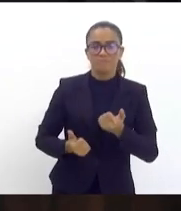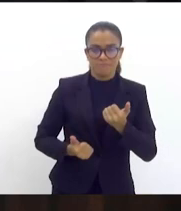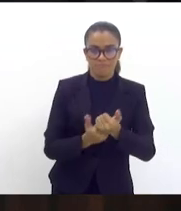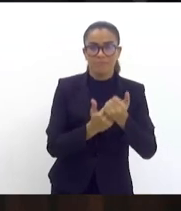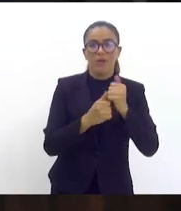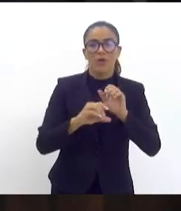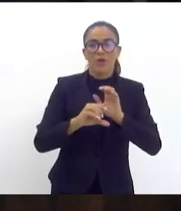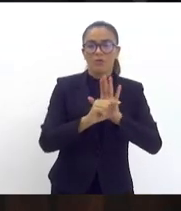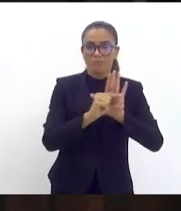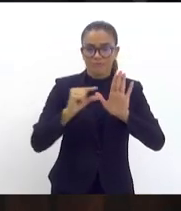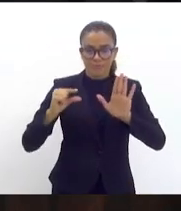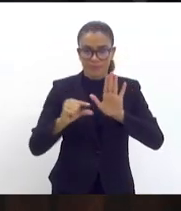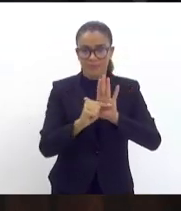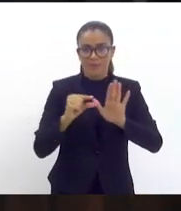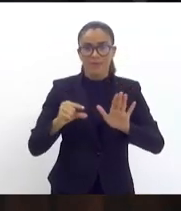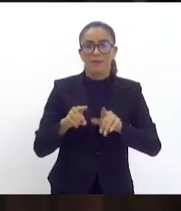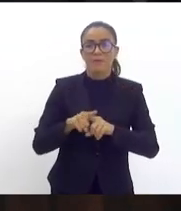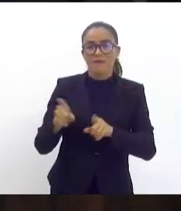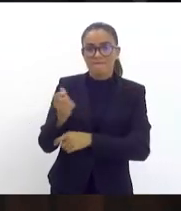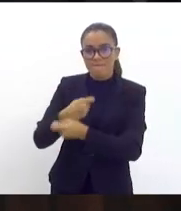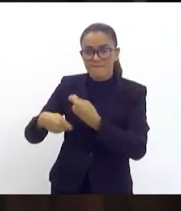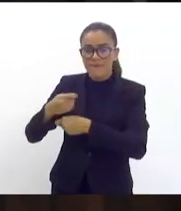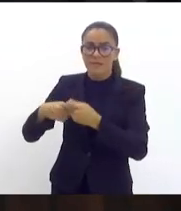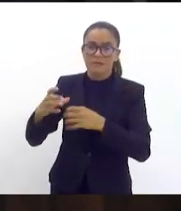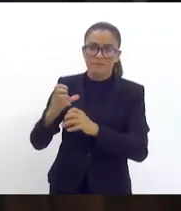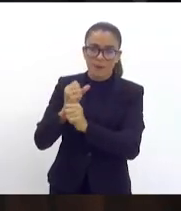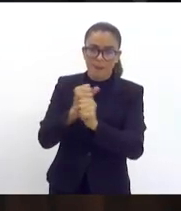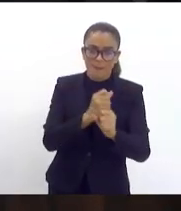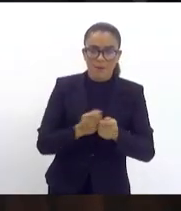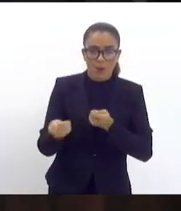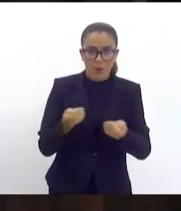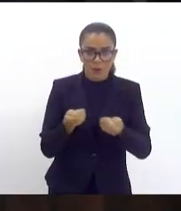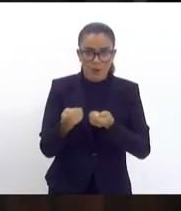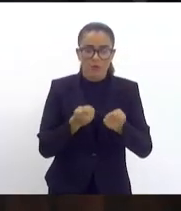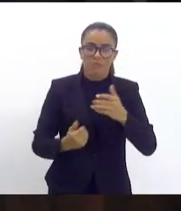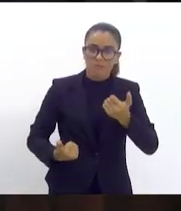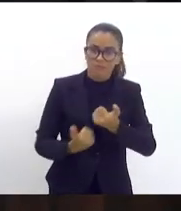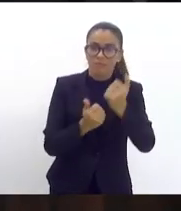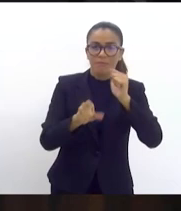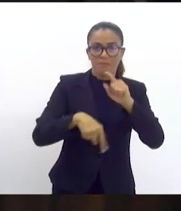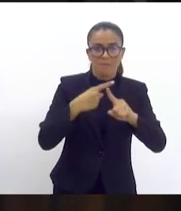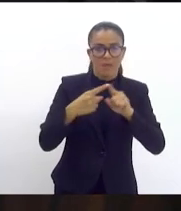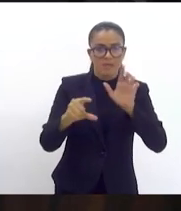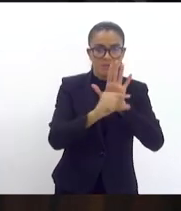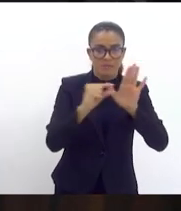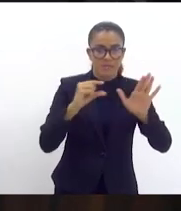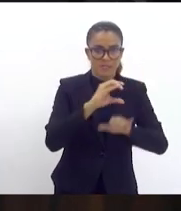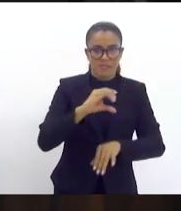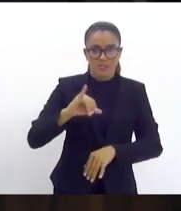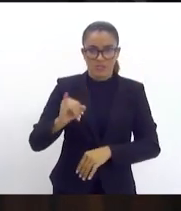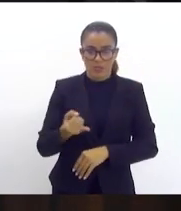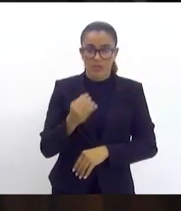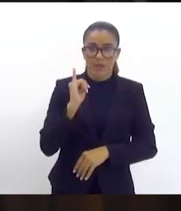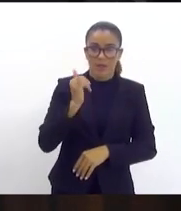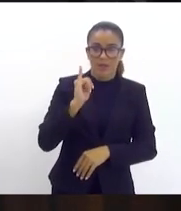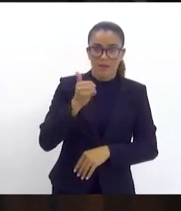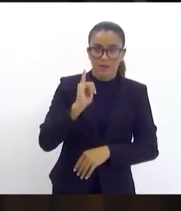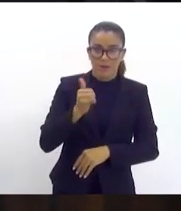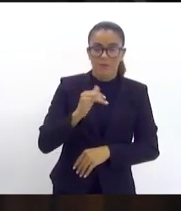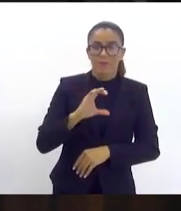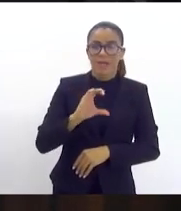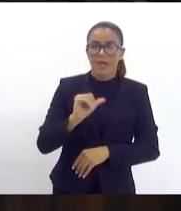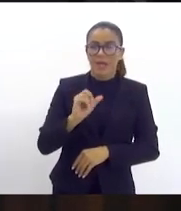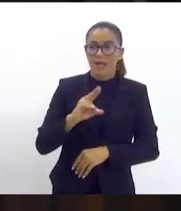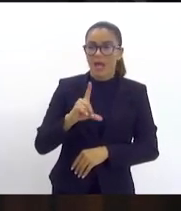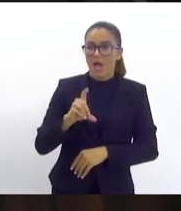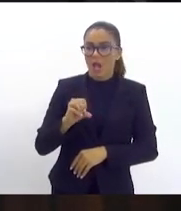da CCJ, e de Orçamento, Finanças, Fiscalização Financeira e Controle, favorável com a emenda da CCJ. Relatores, deputados Carlos